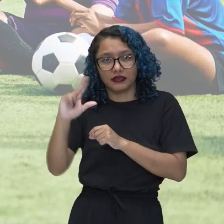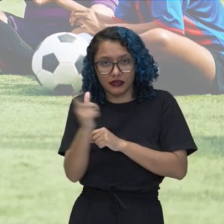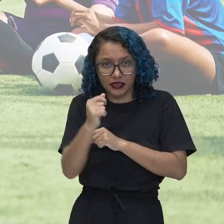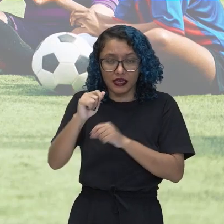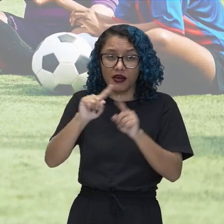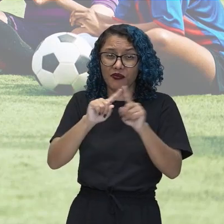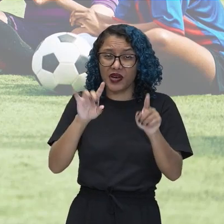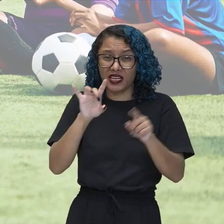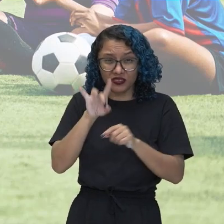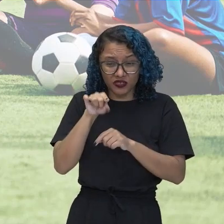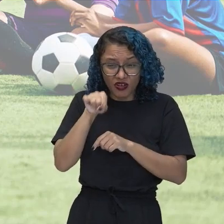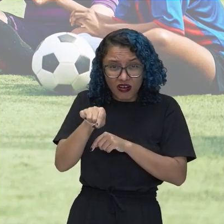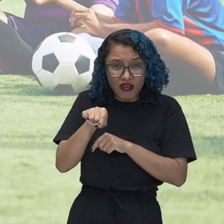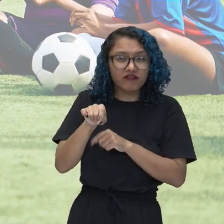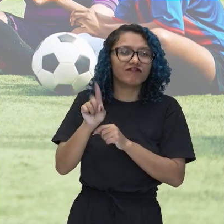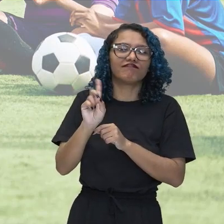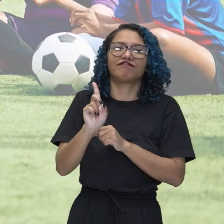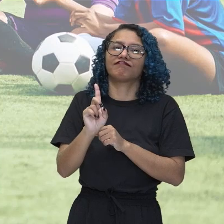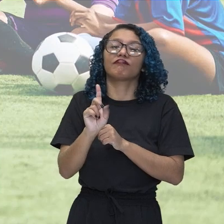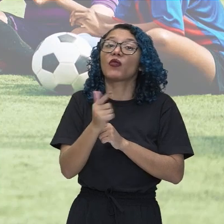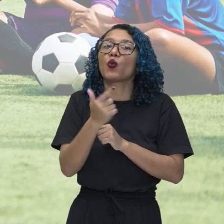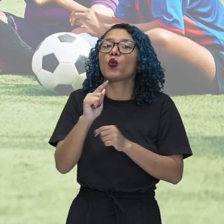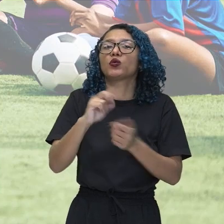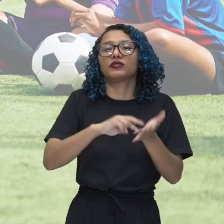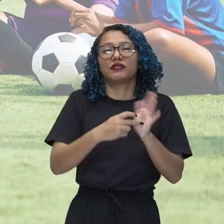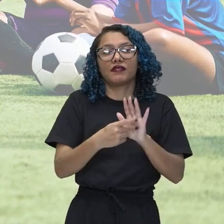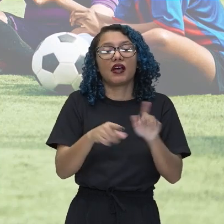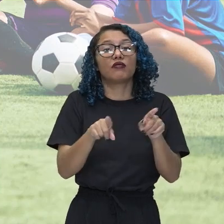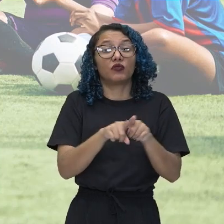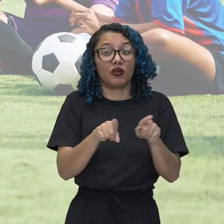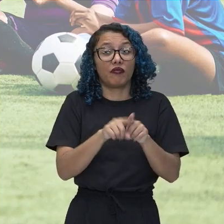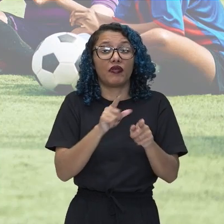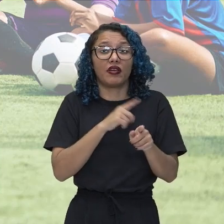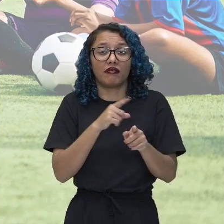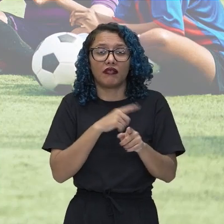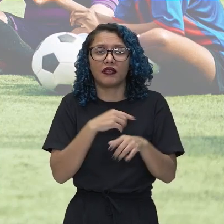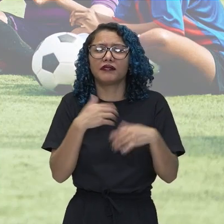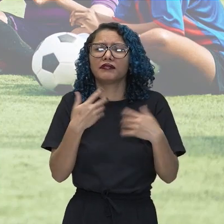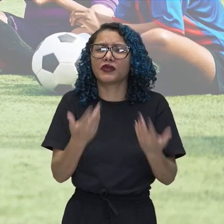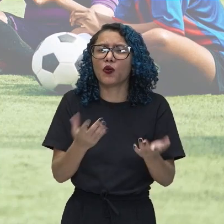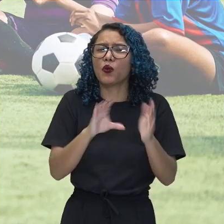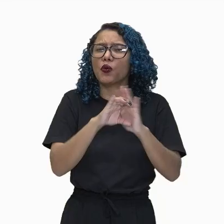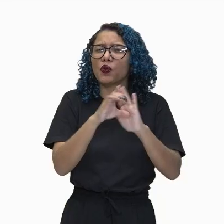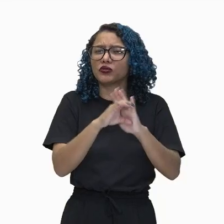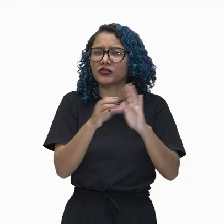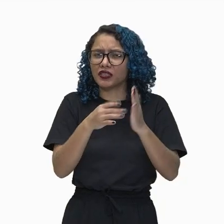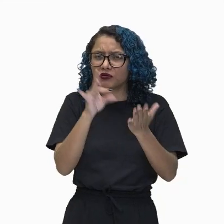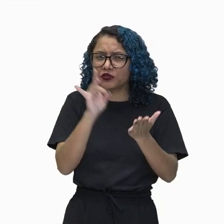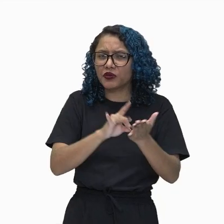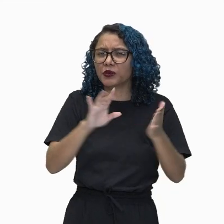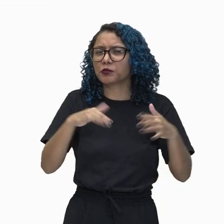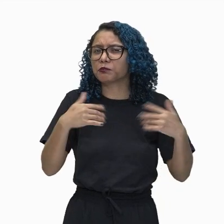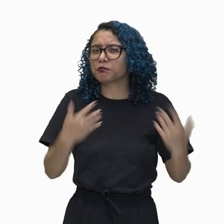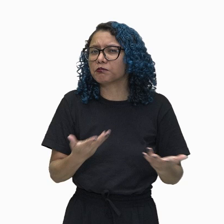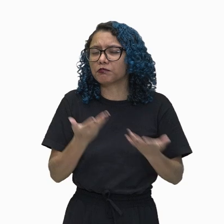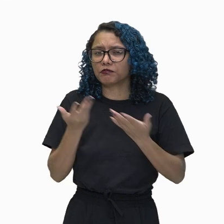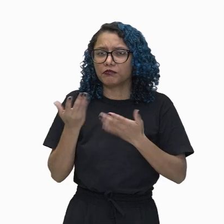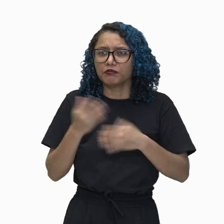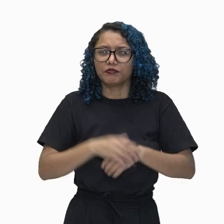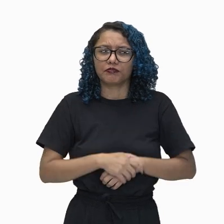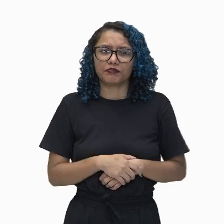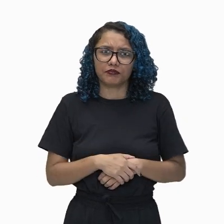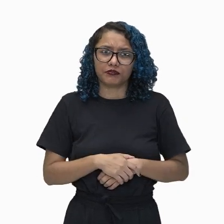trata apenas disso. Então, o que é resenha de fato? Leiam aí comigo. Resenha é um